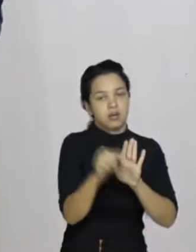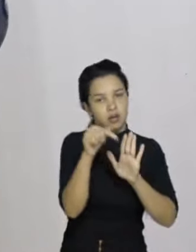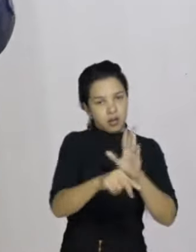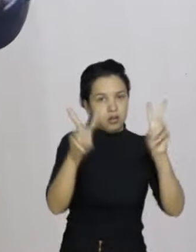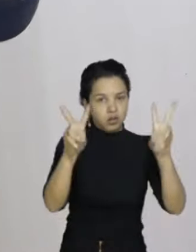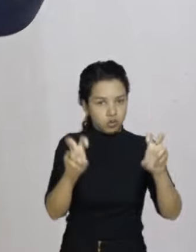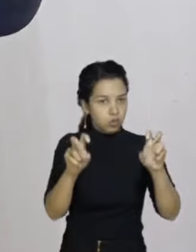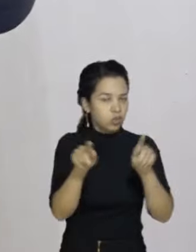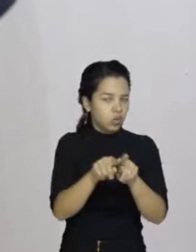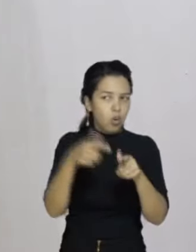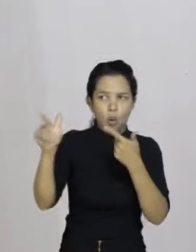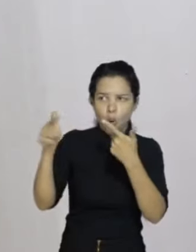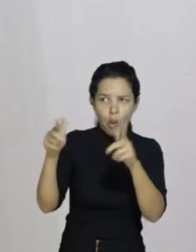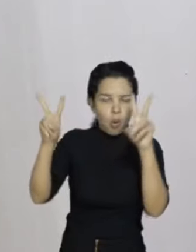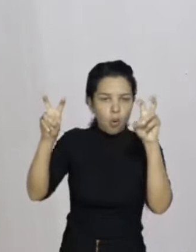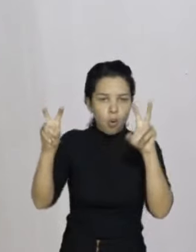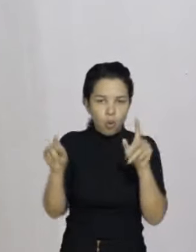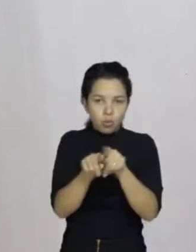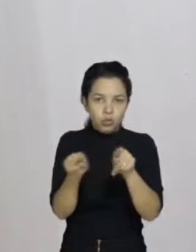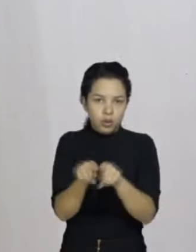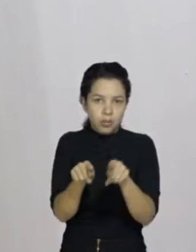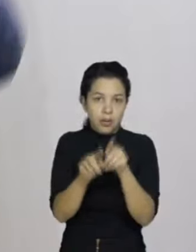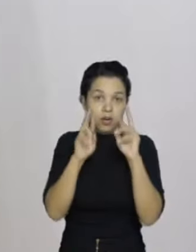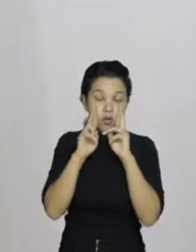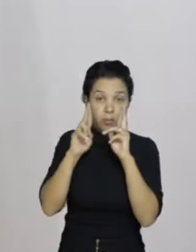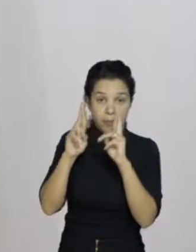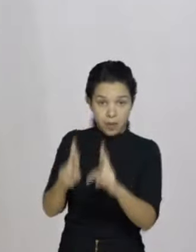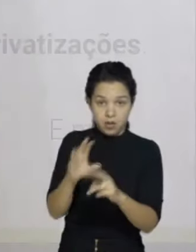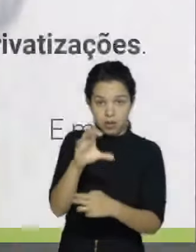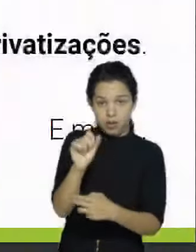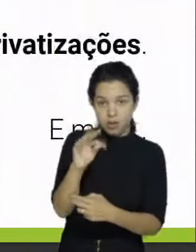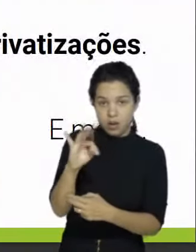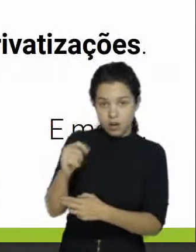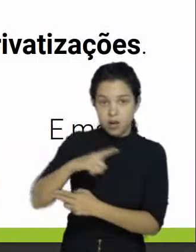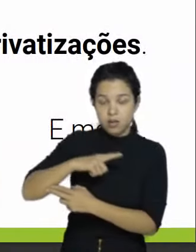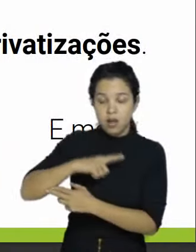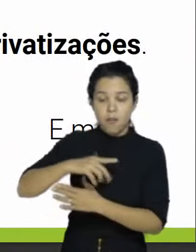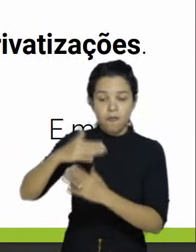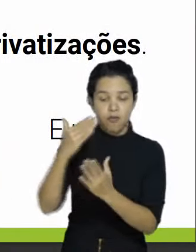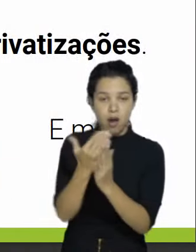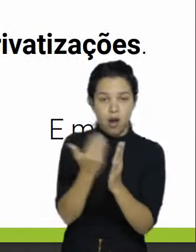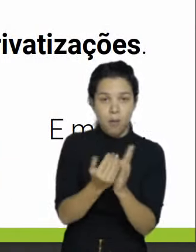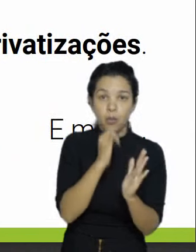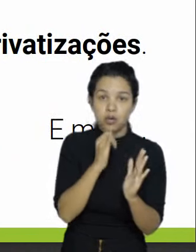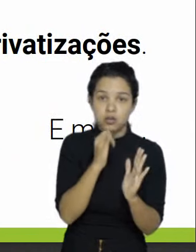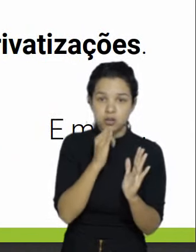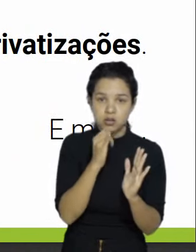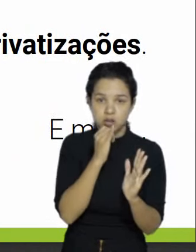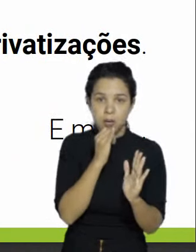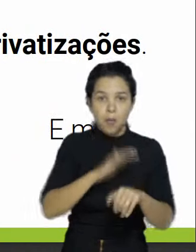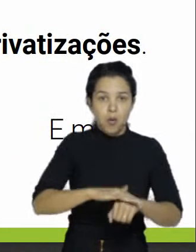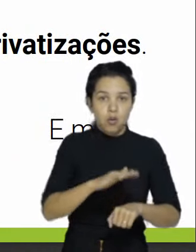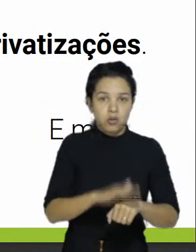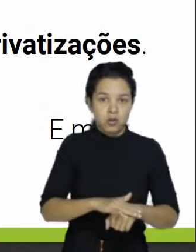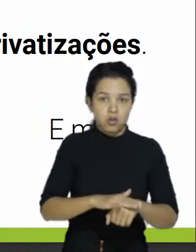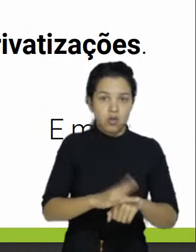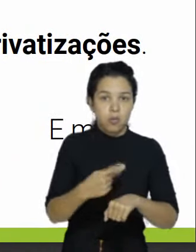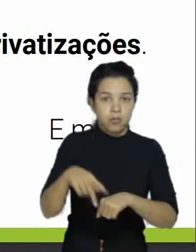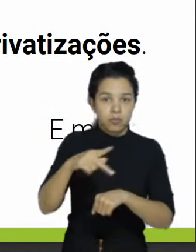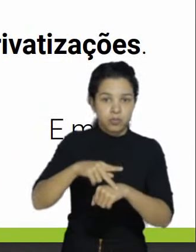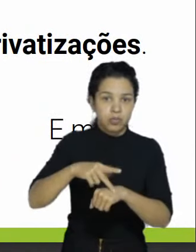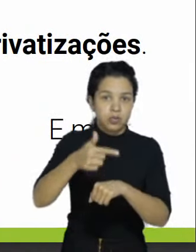Catarina vai trazer um conjunto de ações como por exemplo protagonismo Internacional e atração de investimentos já